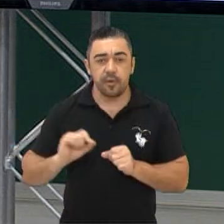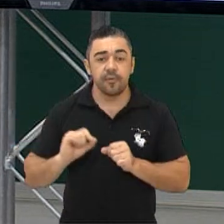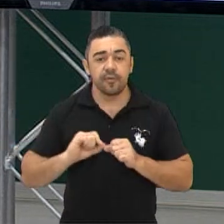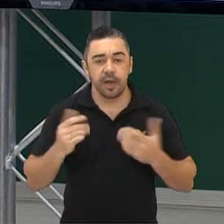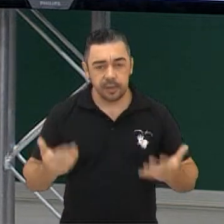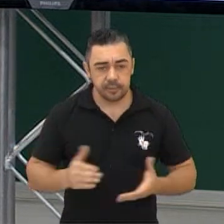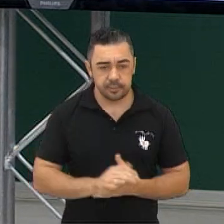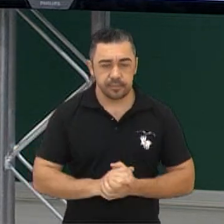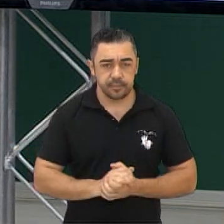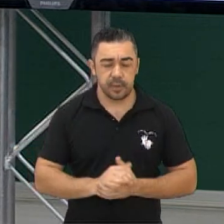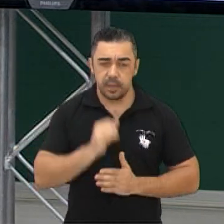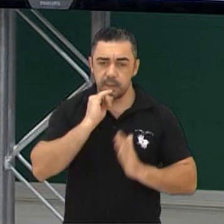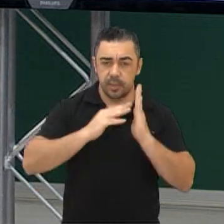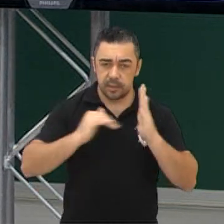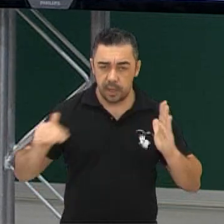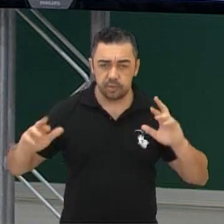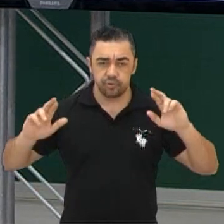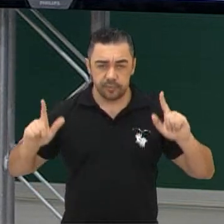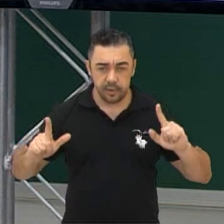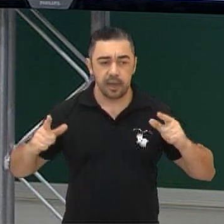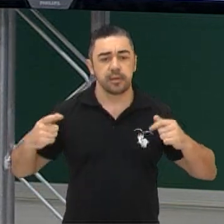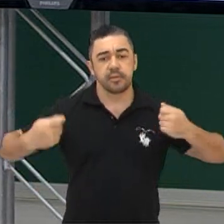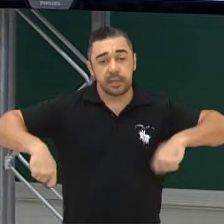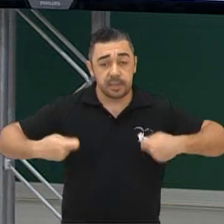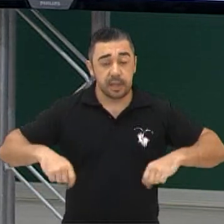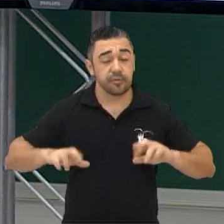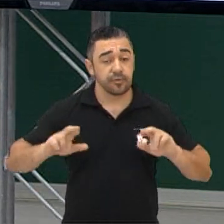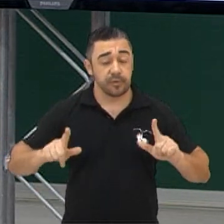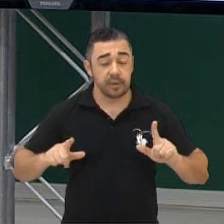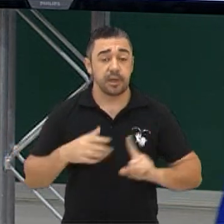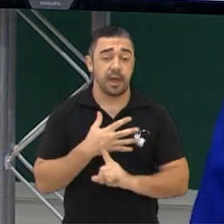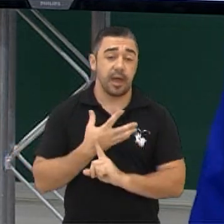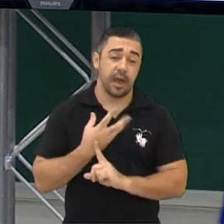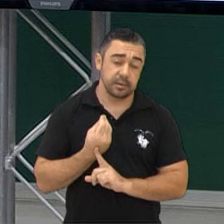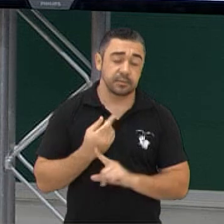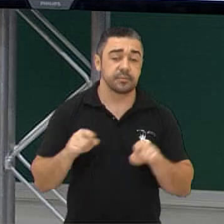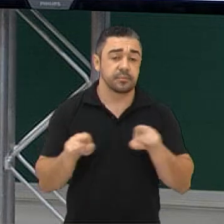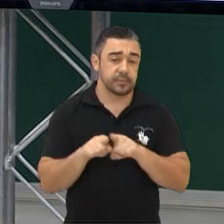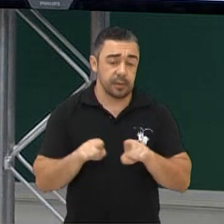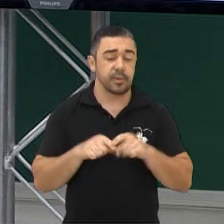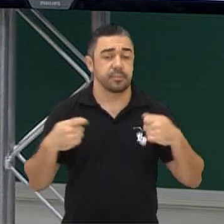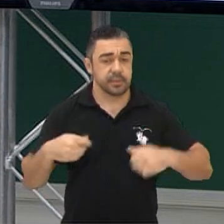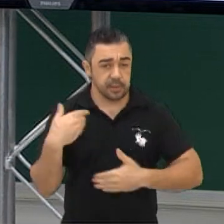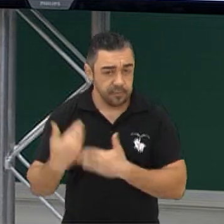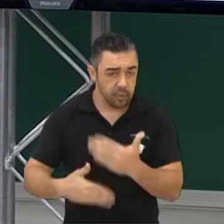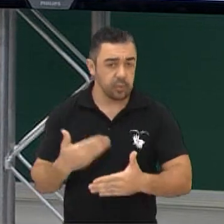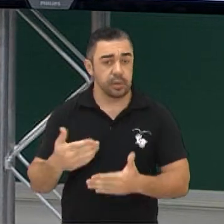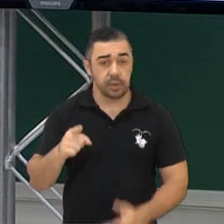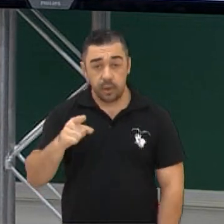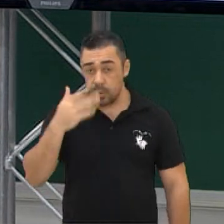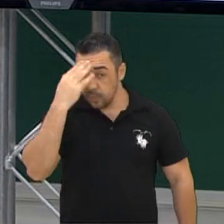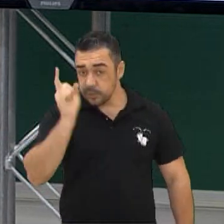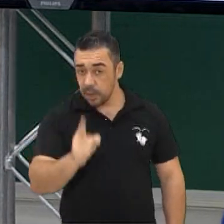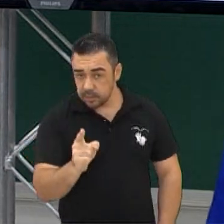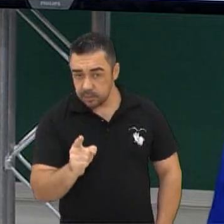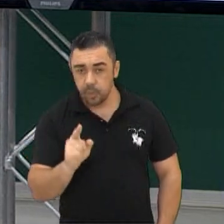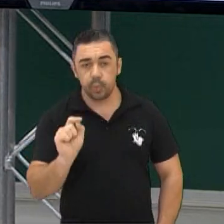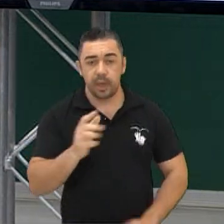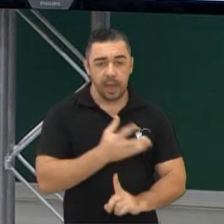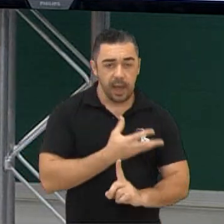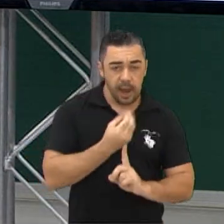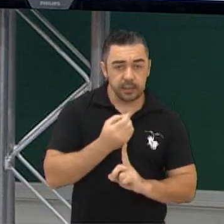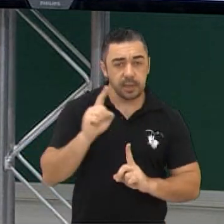falou, uma estética diferente, uma necessidade diferente e a arte por si só, ela também tem que evoluir. Não esqueçam o que eu falo para vocês, arte